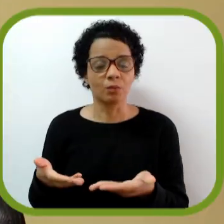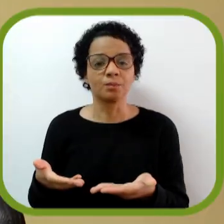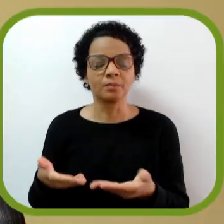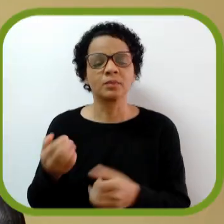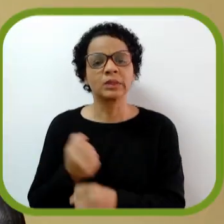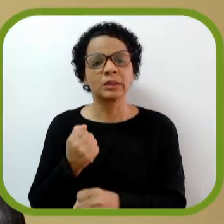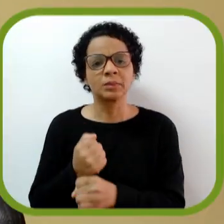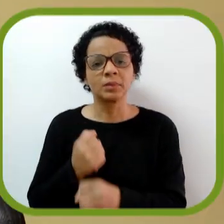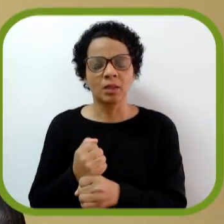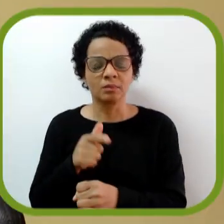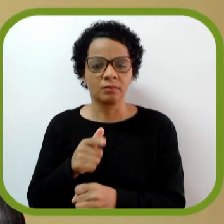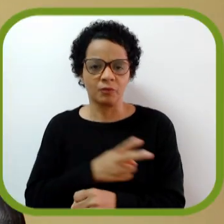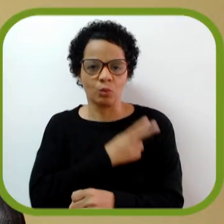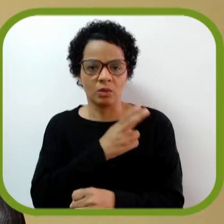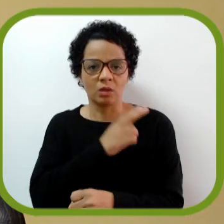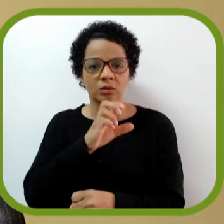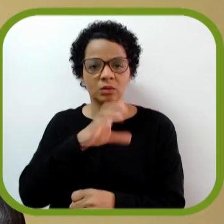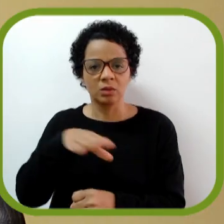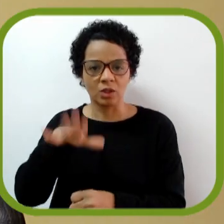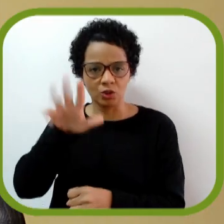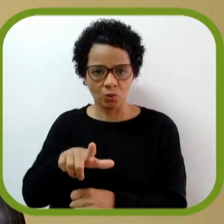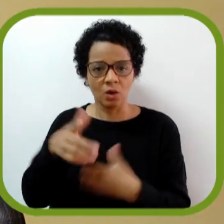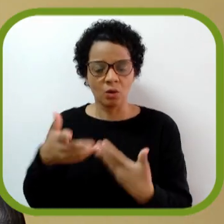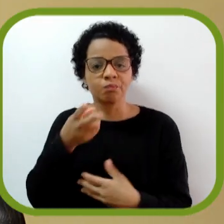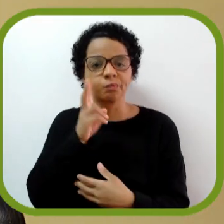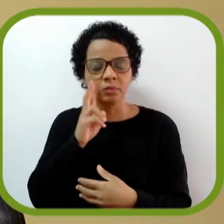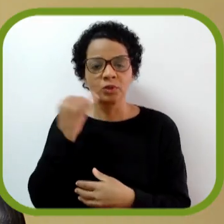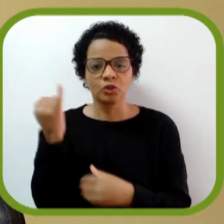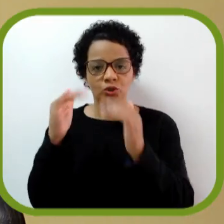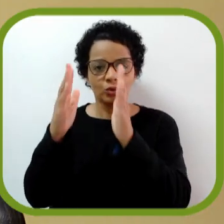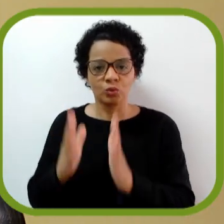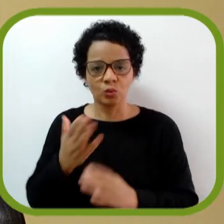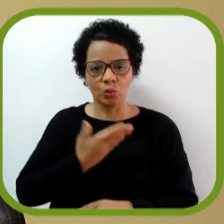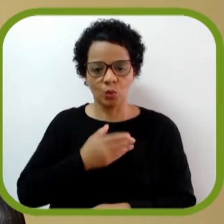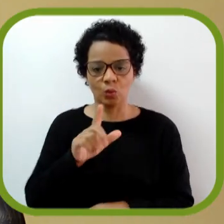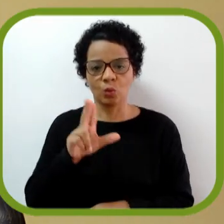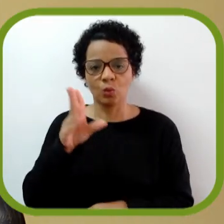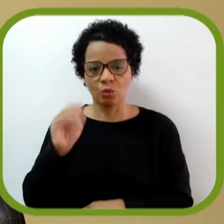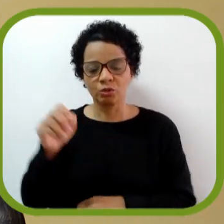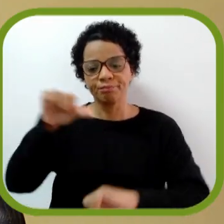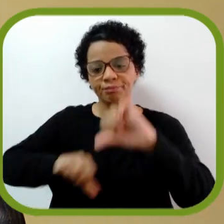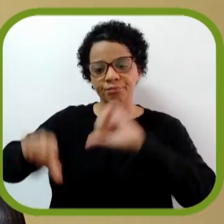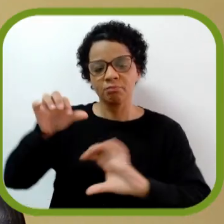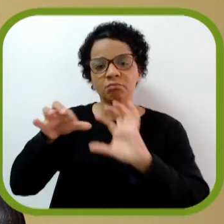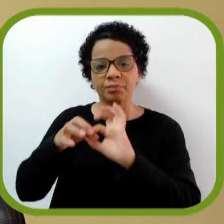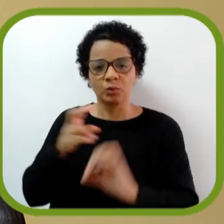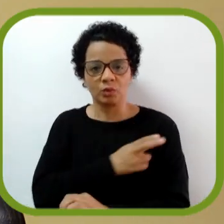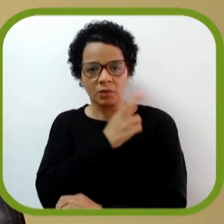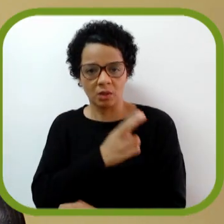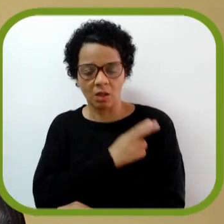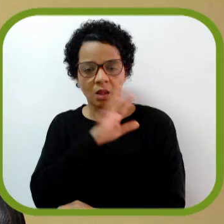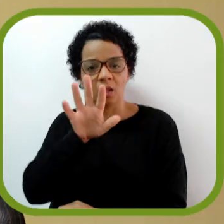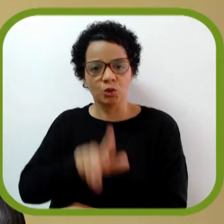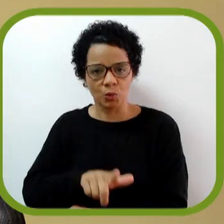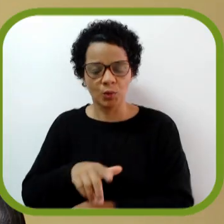O nosso convidado é geólogo e professor na Faculdade de Ciências de Lisboa. É atualmente o diretor do Instituto Dom Luís, um dos laboratórios associados